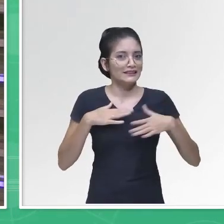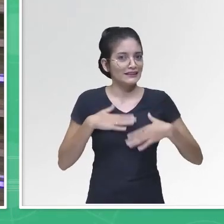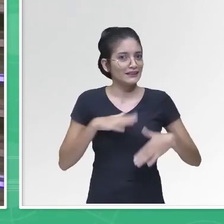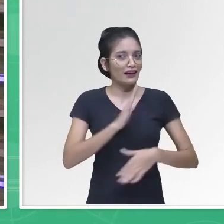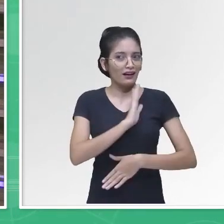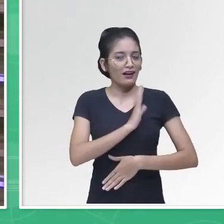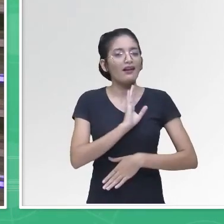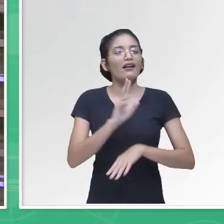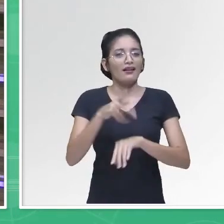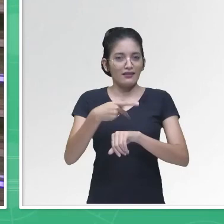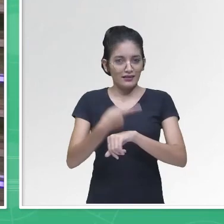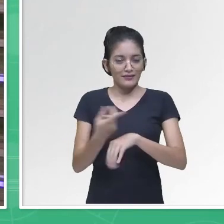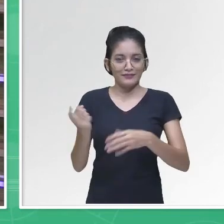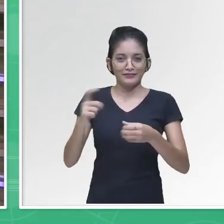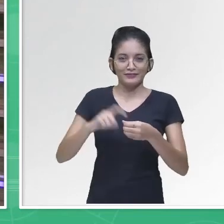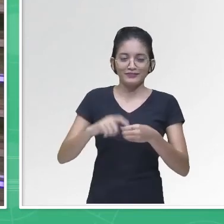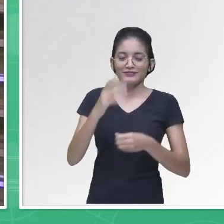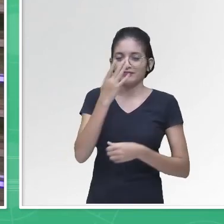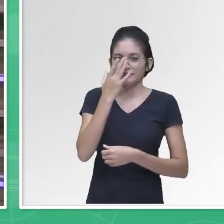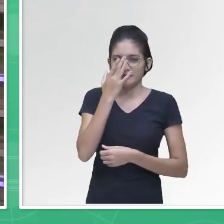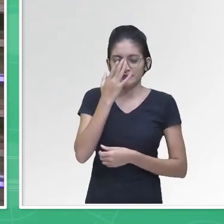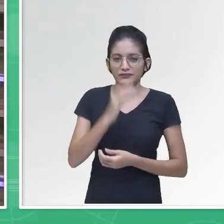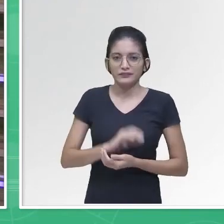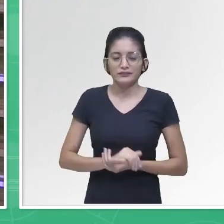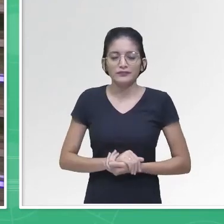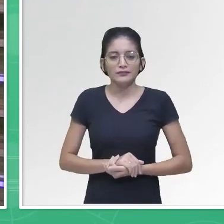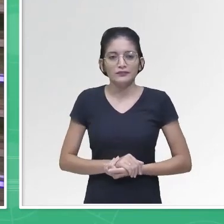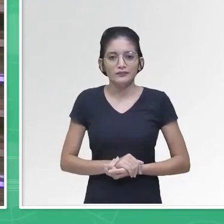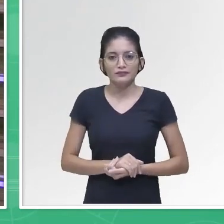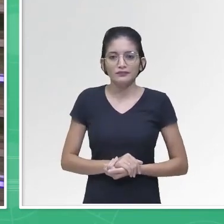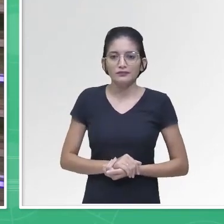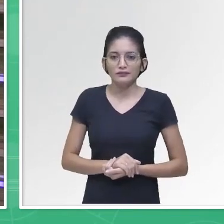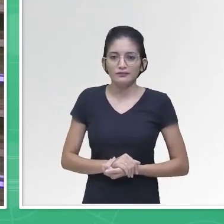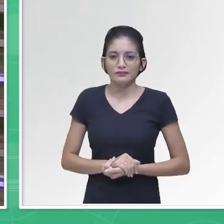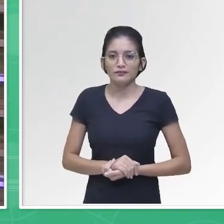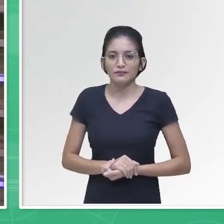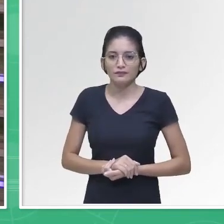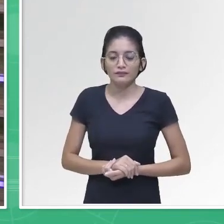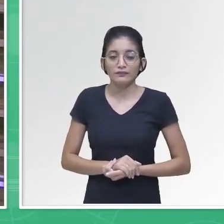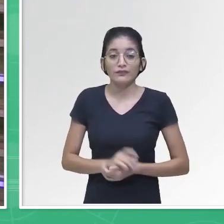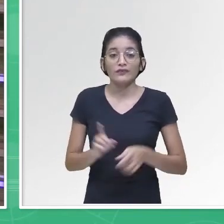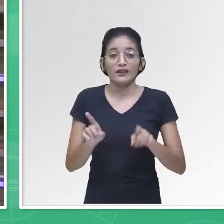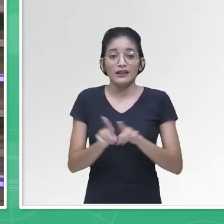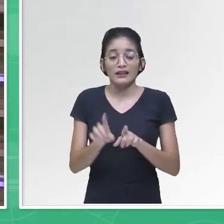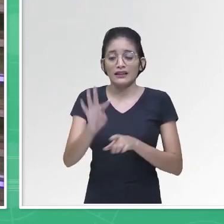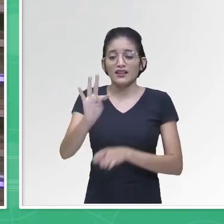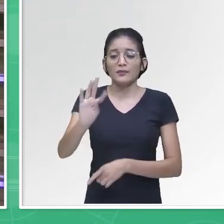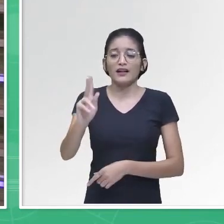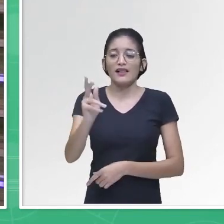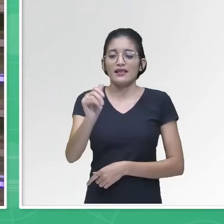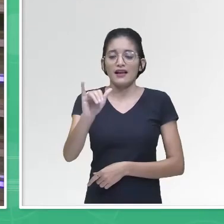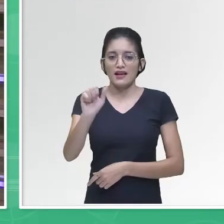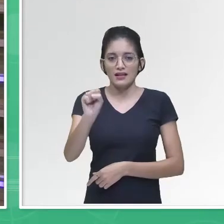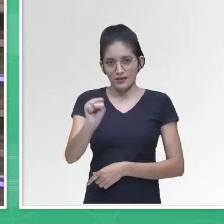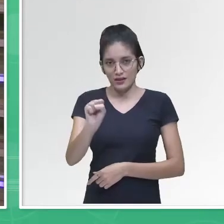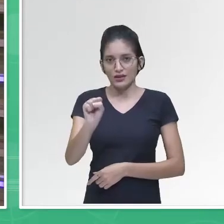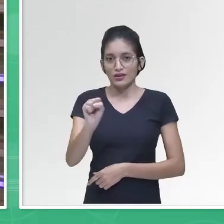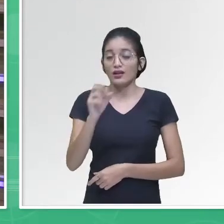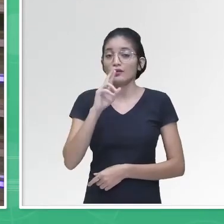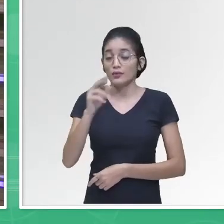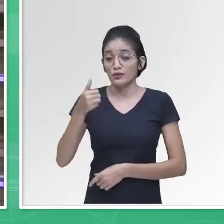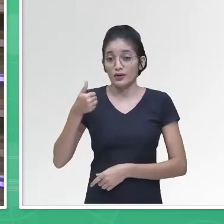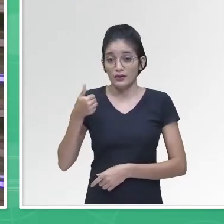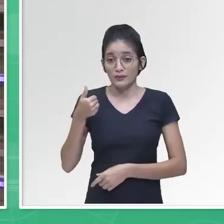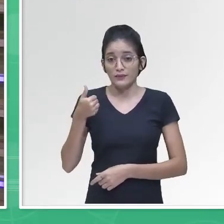Nós vamos já lá, tá? E temos aí a Thaís. dizendo que a questão 1